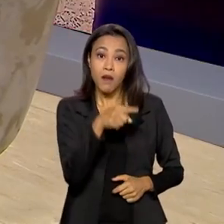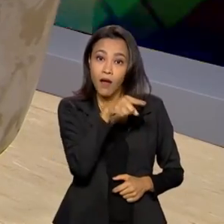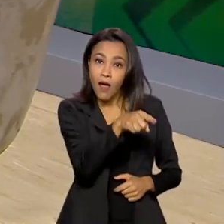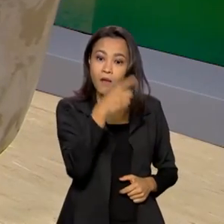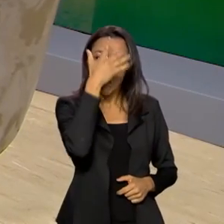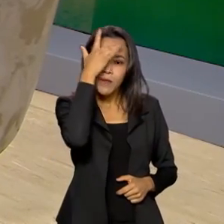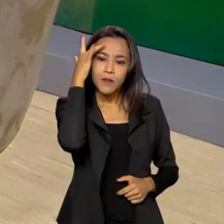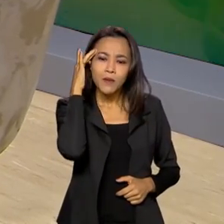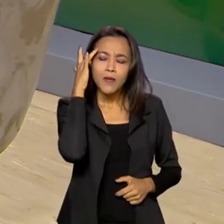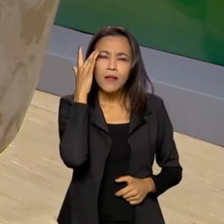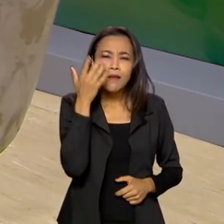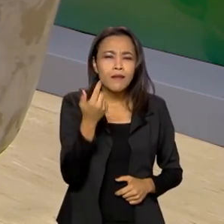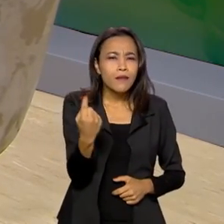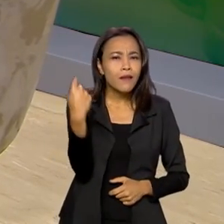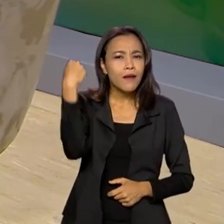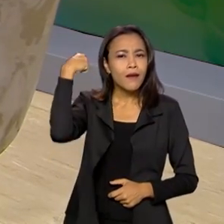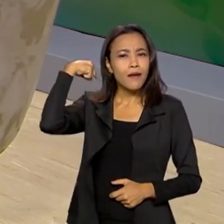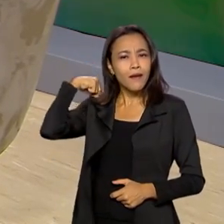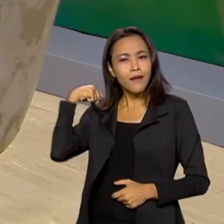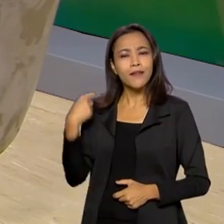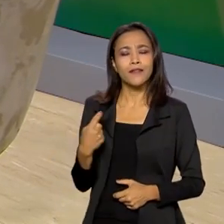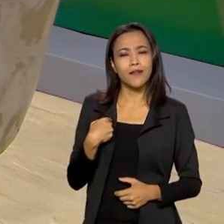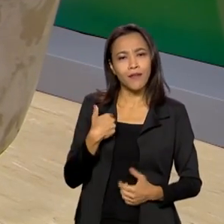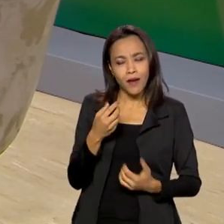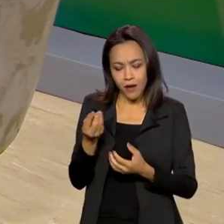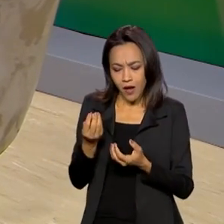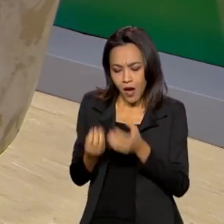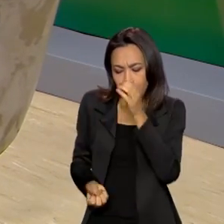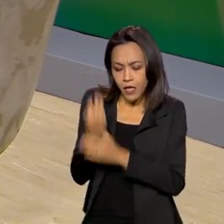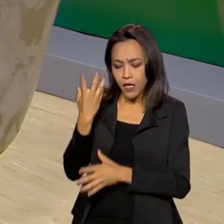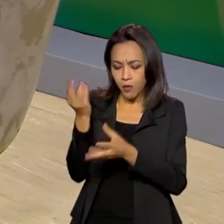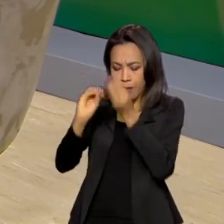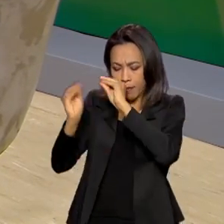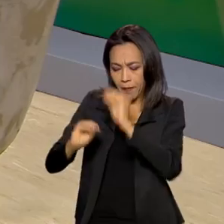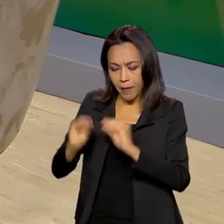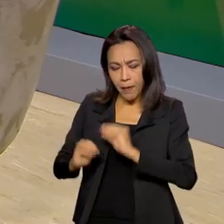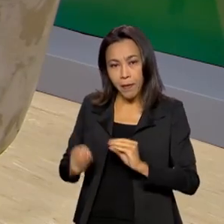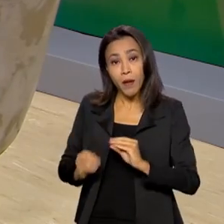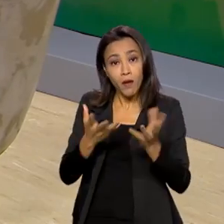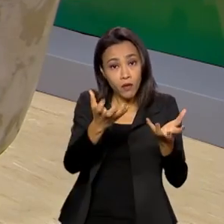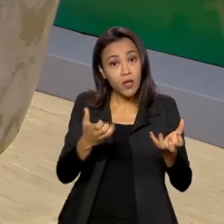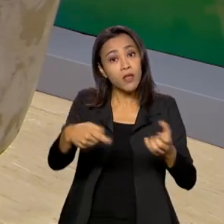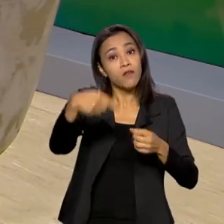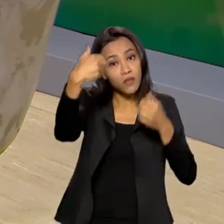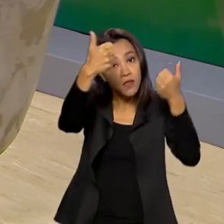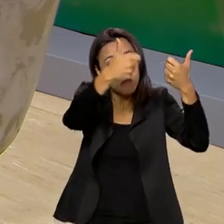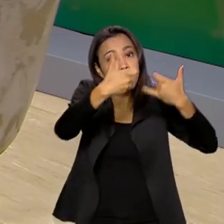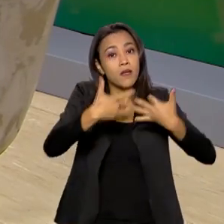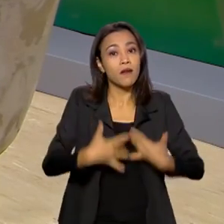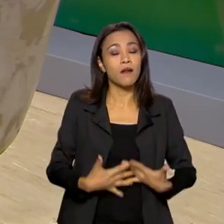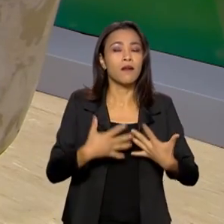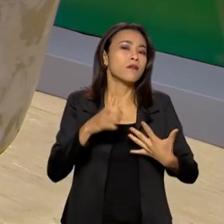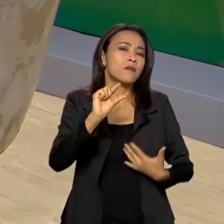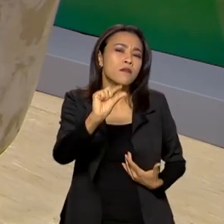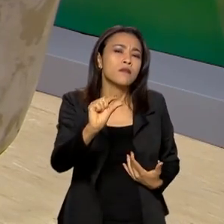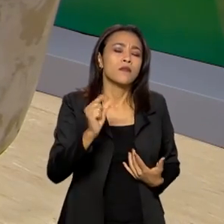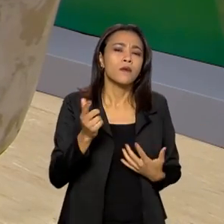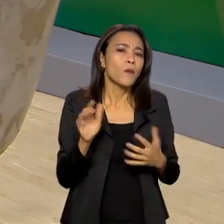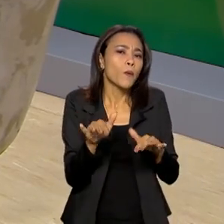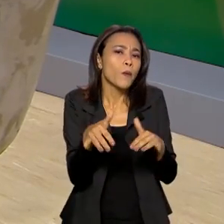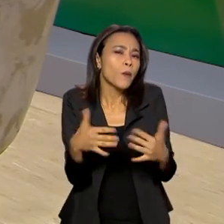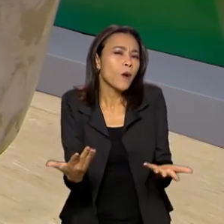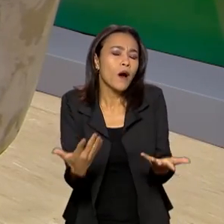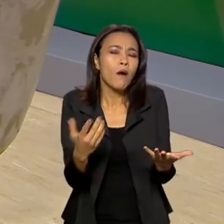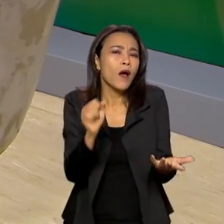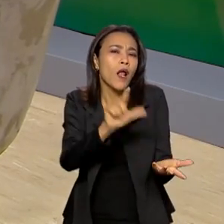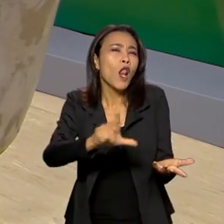estiveram desde o início na elaboração do auxílio Brasil queria que o senhor comentasse com a gente falasse com a gente um pouquinho Qual que é a